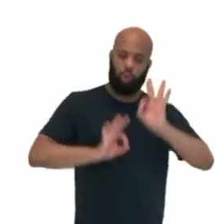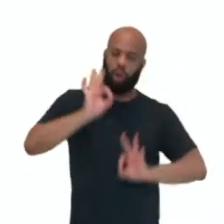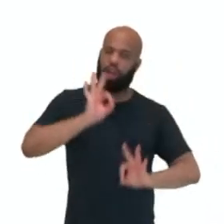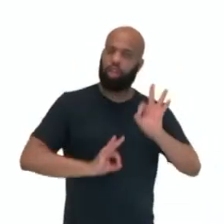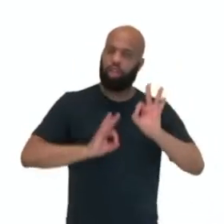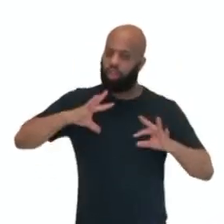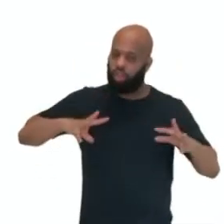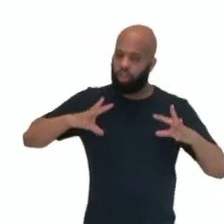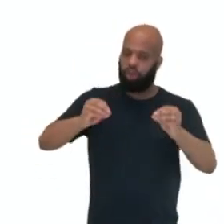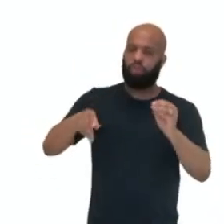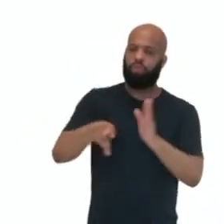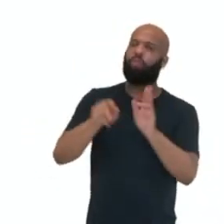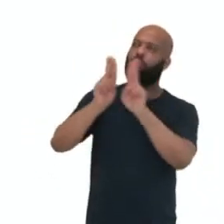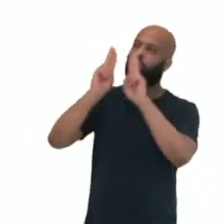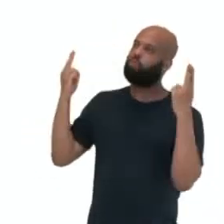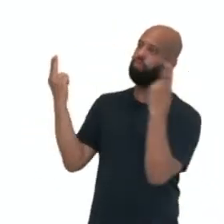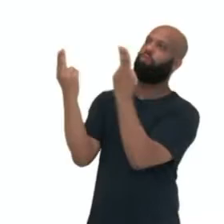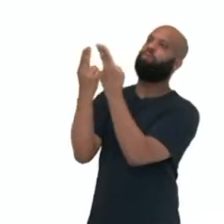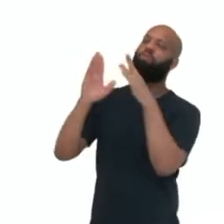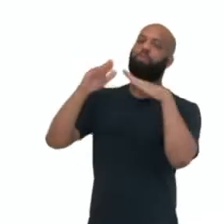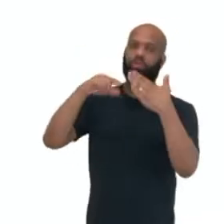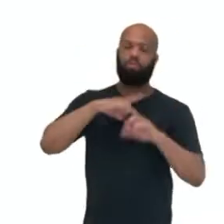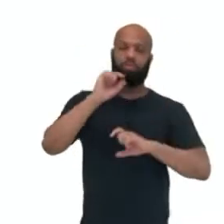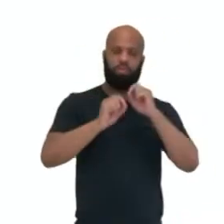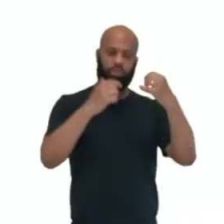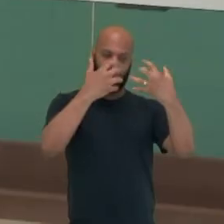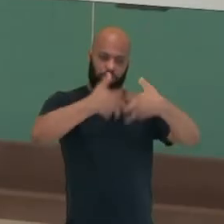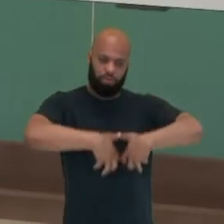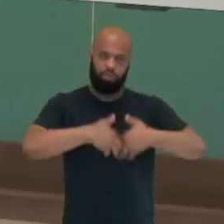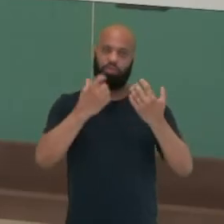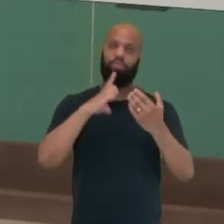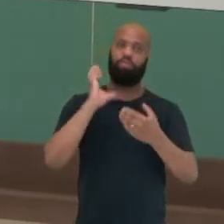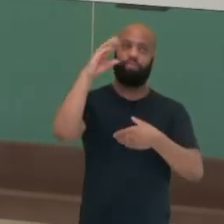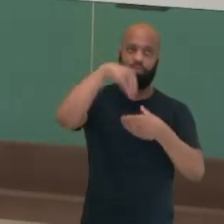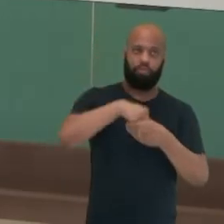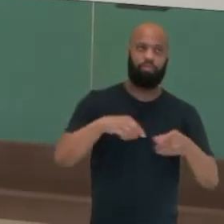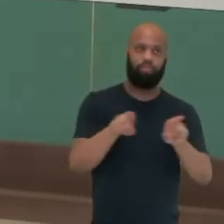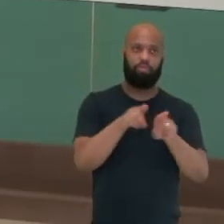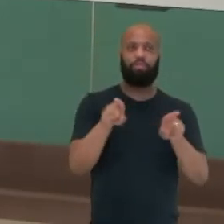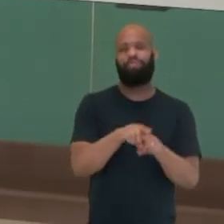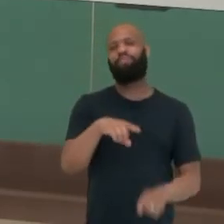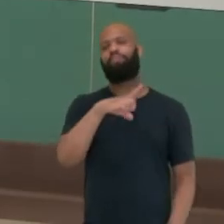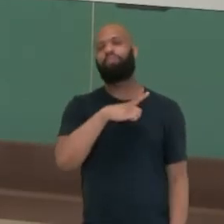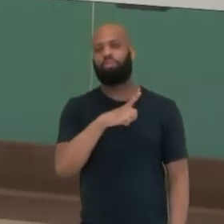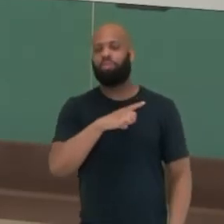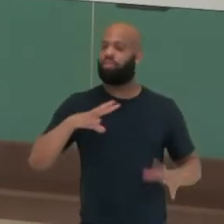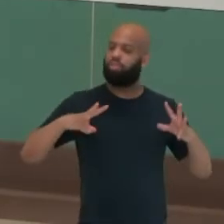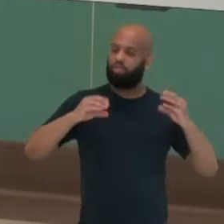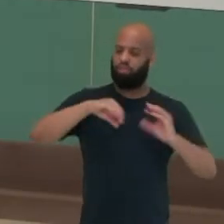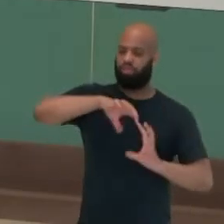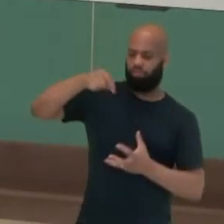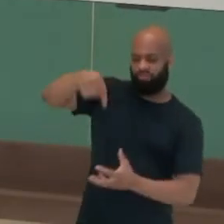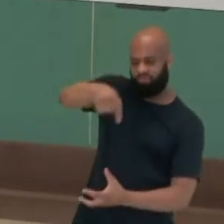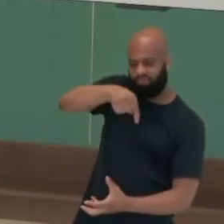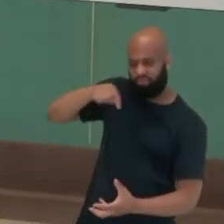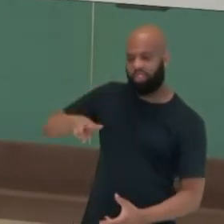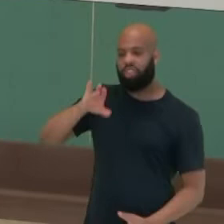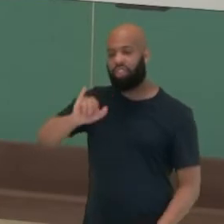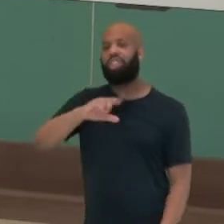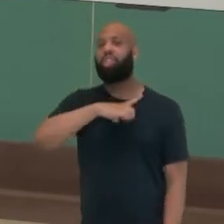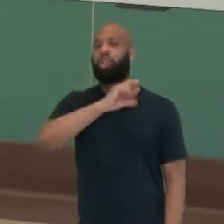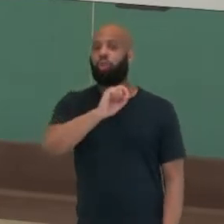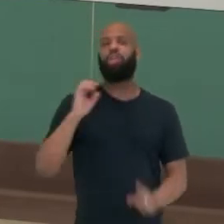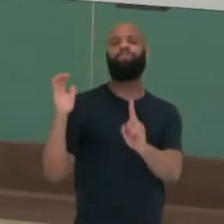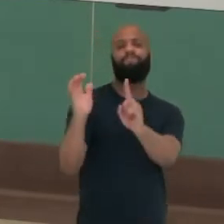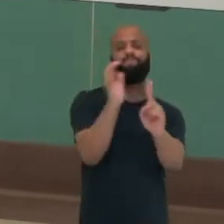dinâmica do universo. Então, esses mecanismos internos presentes em todo mundo que vão